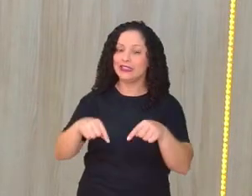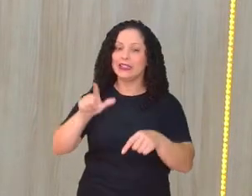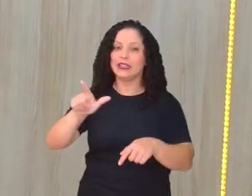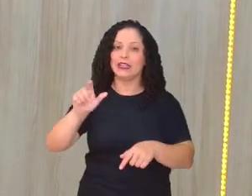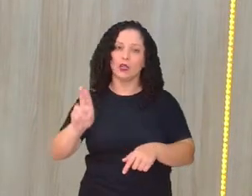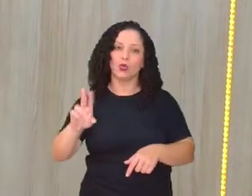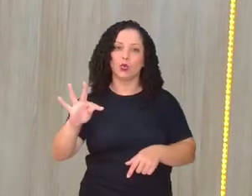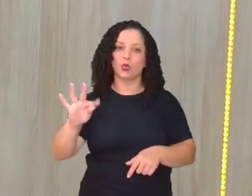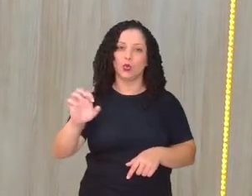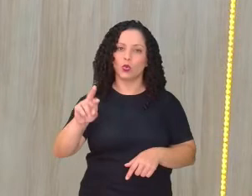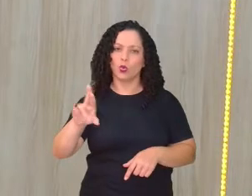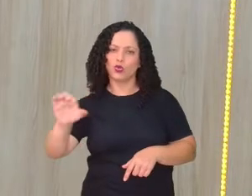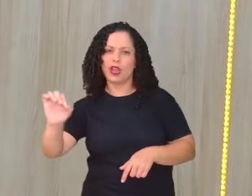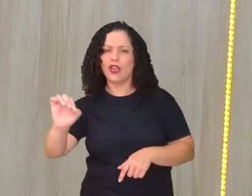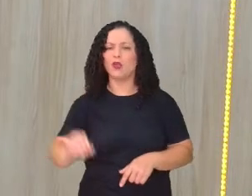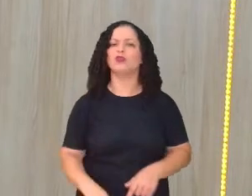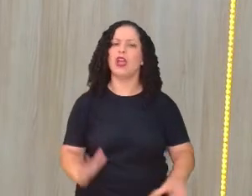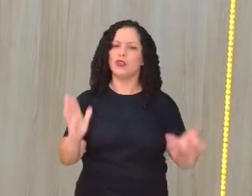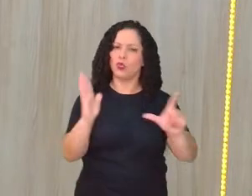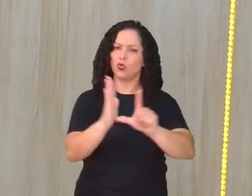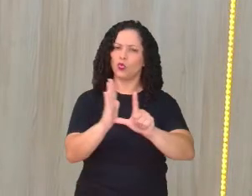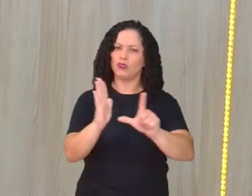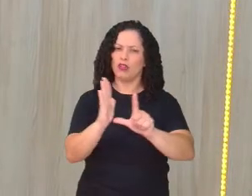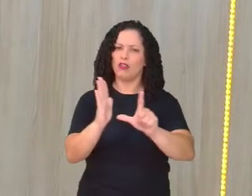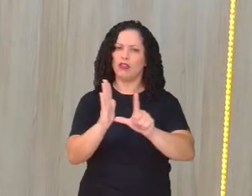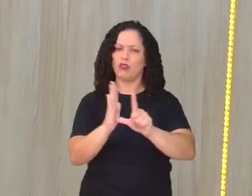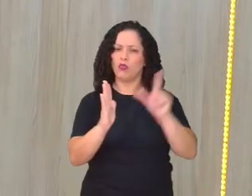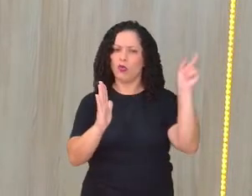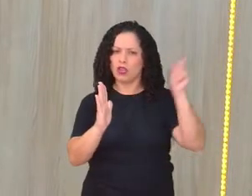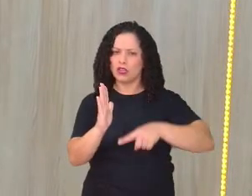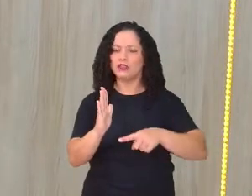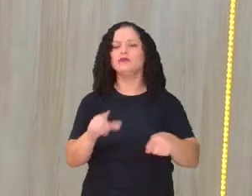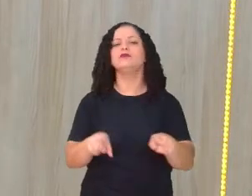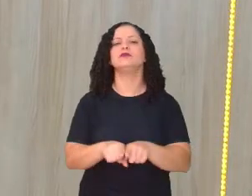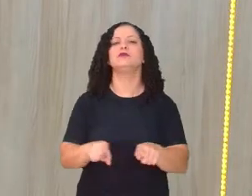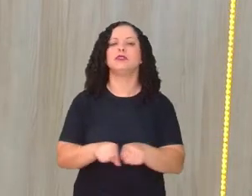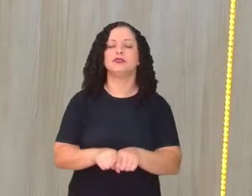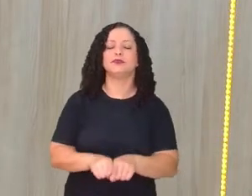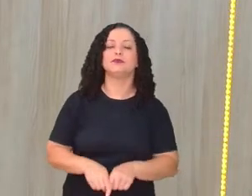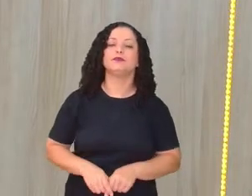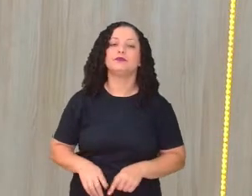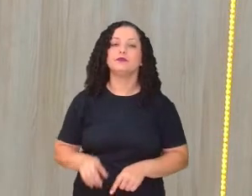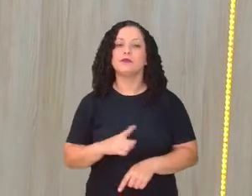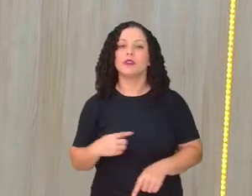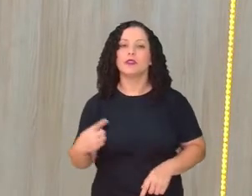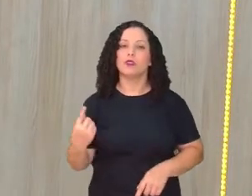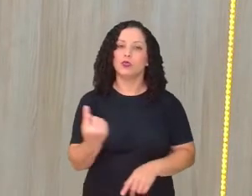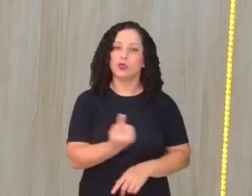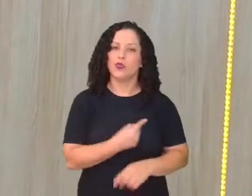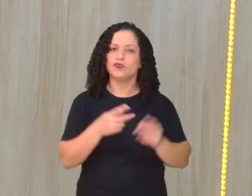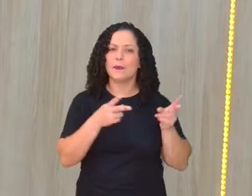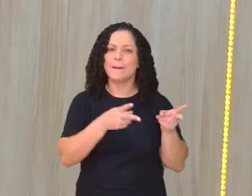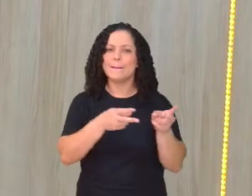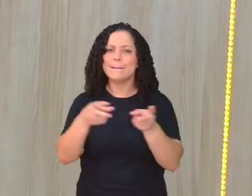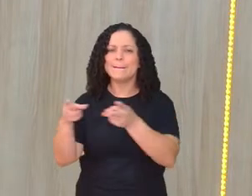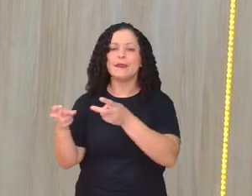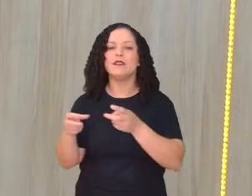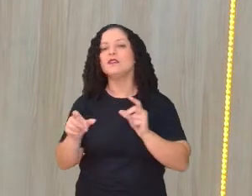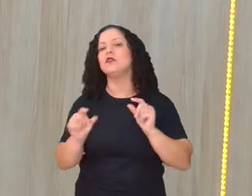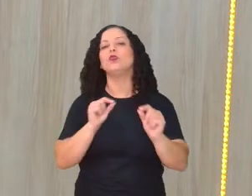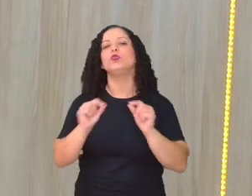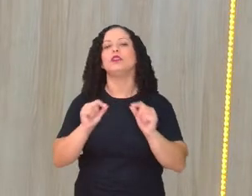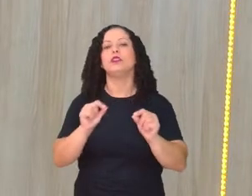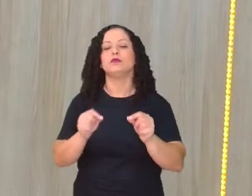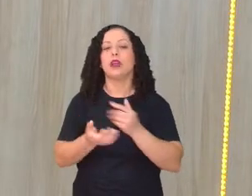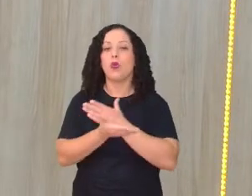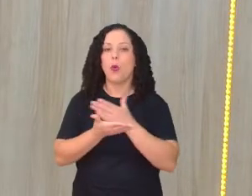ou seja, um monge agostiniano. Então, nesse sentido, o que a gente vai observar é que eles